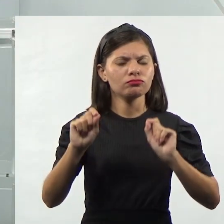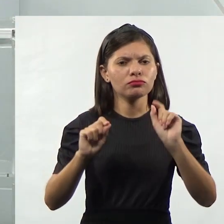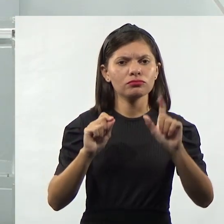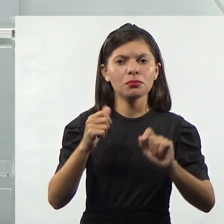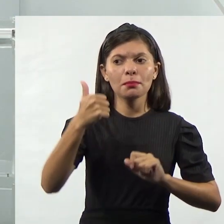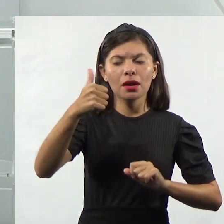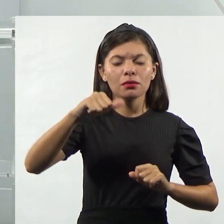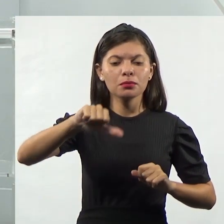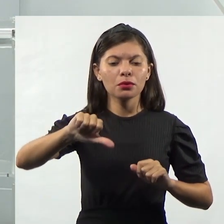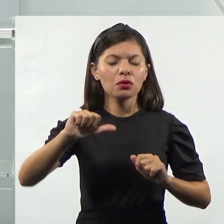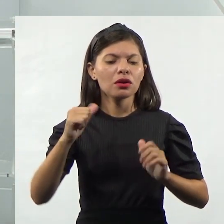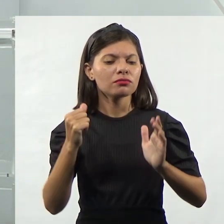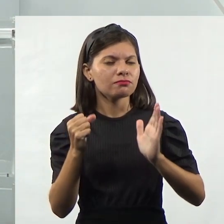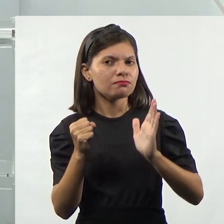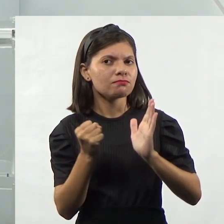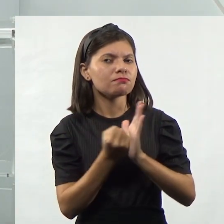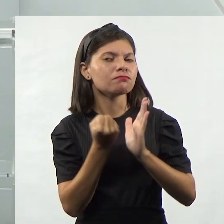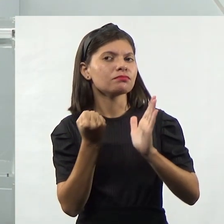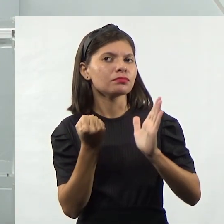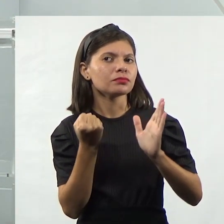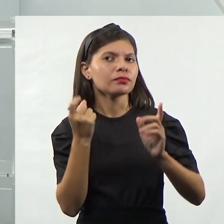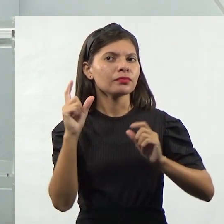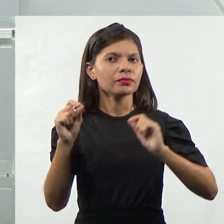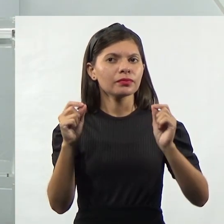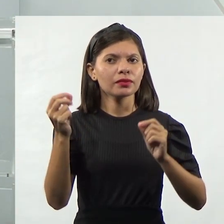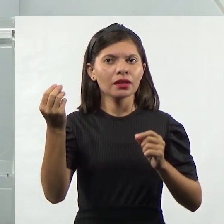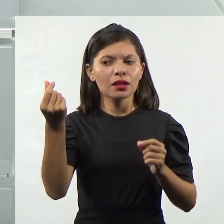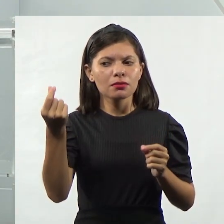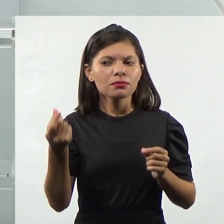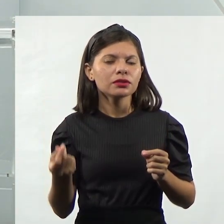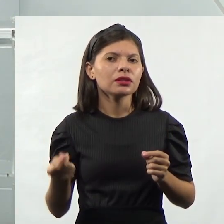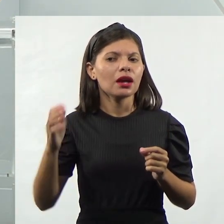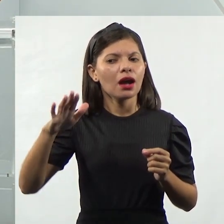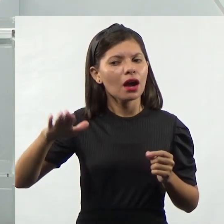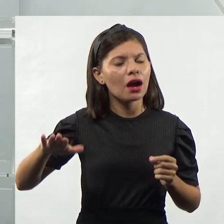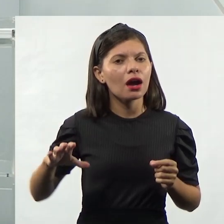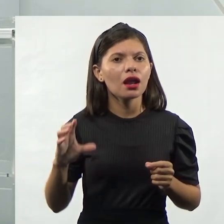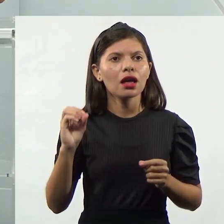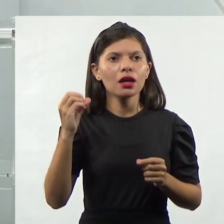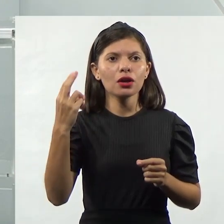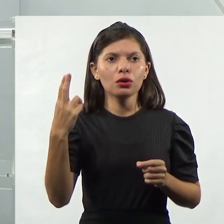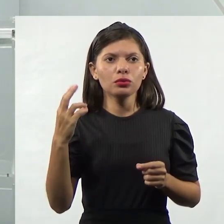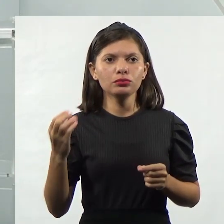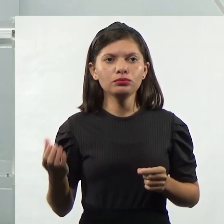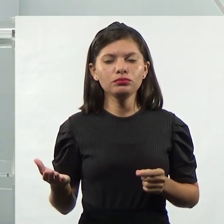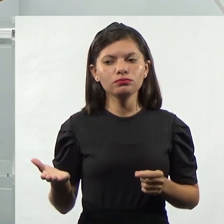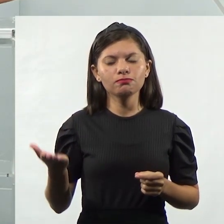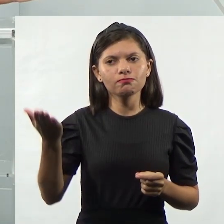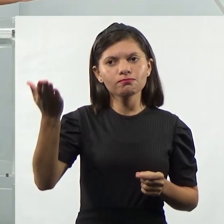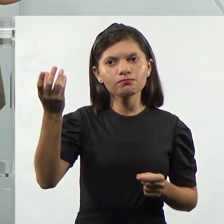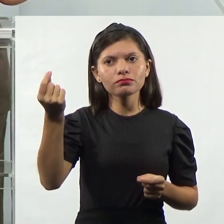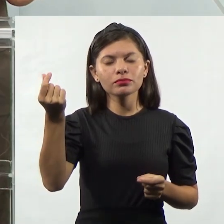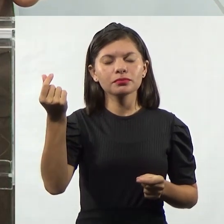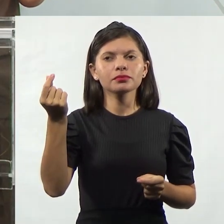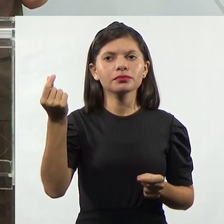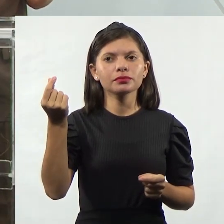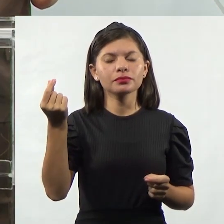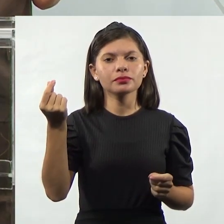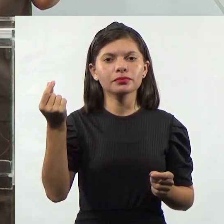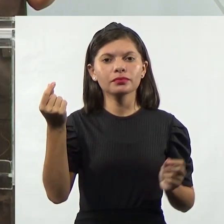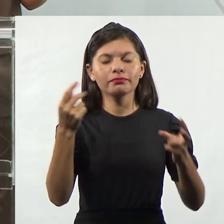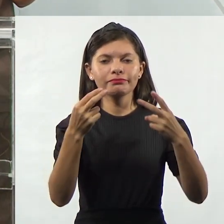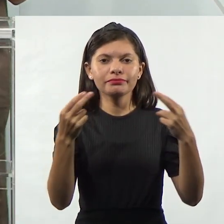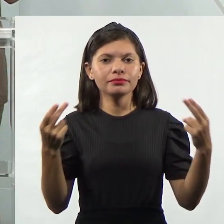mercado, né? Eu posso escolher ali qualquer uma. Pode ser mais cara, pode ser mais barata, pode ser a melhor, pode ser a pior, indiferente.